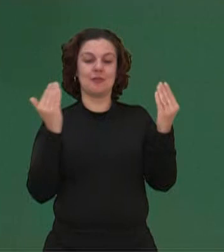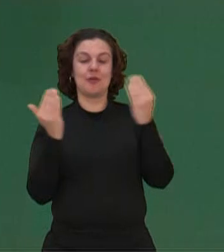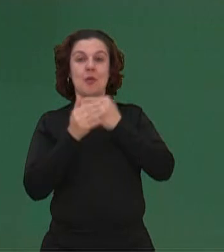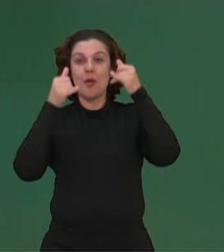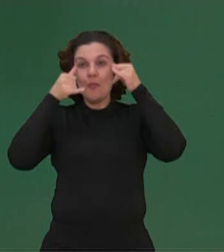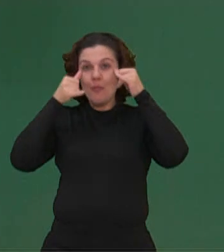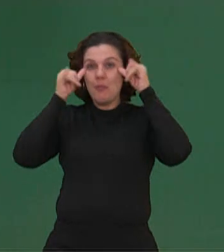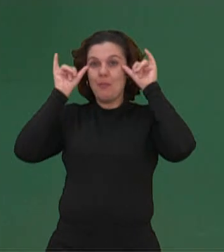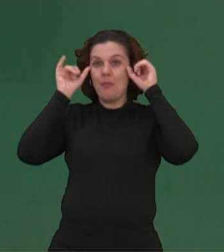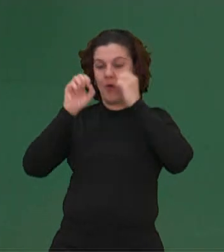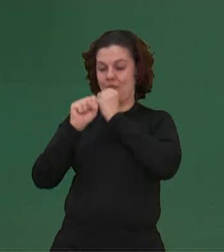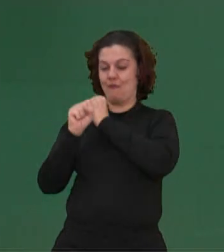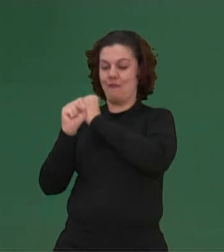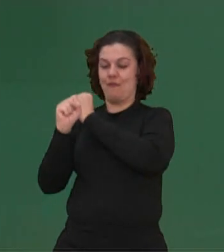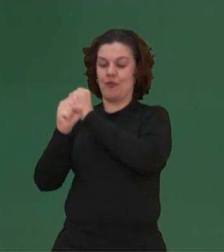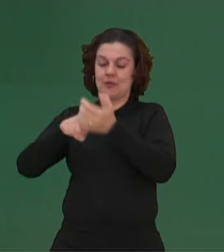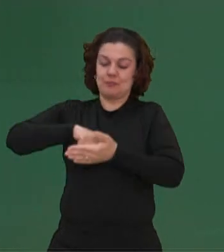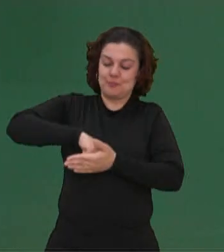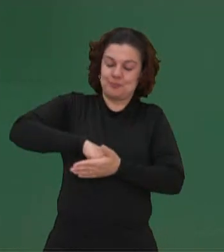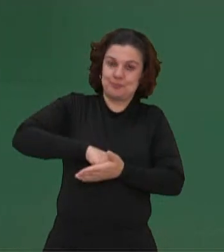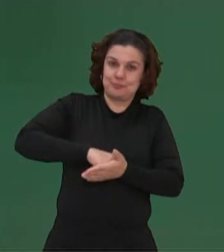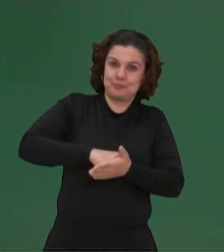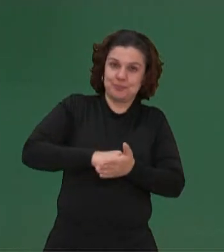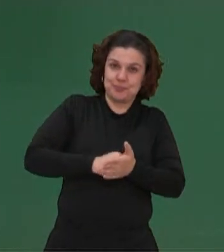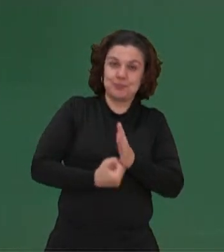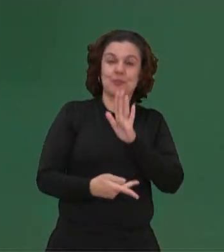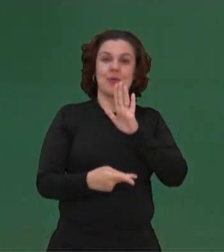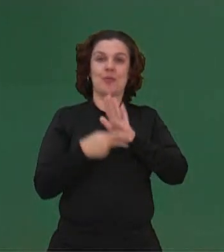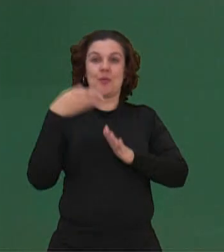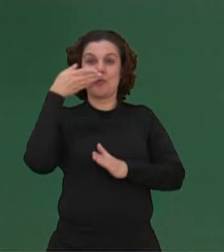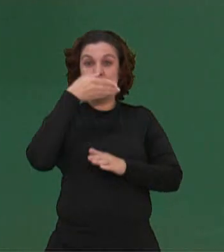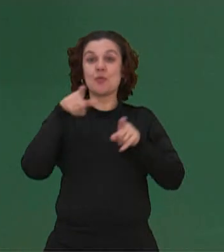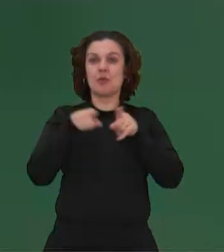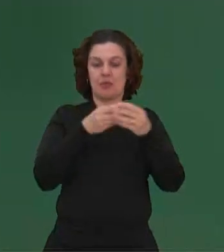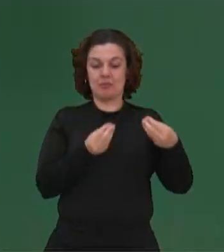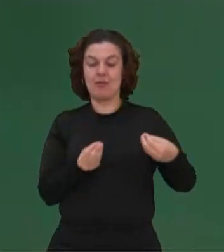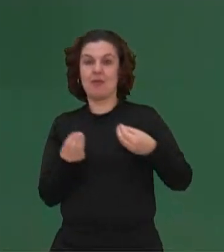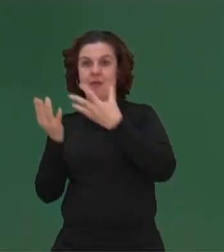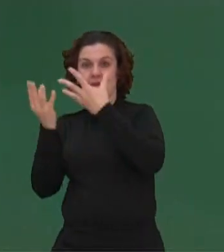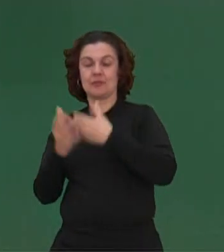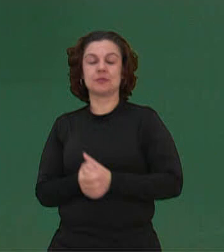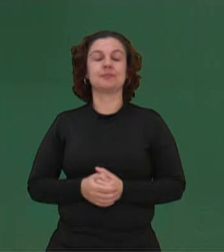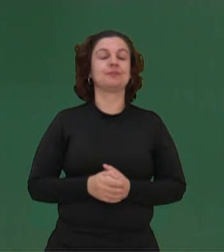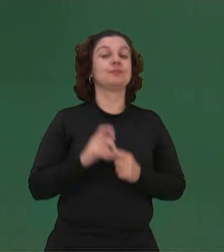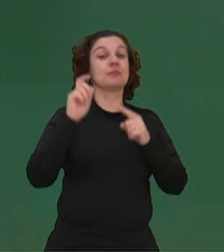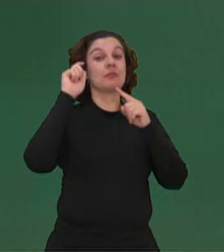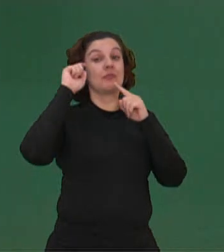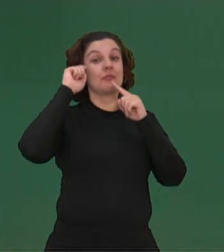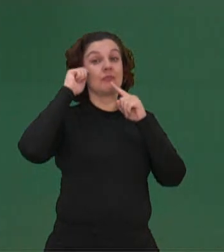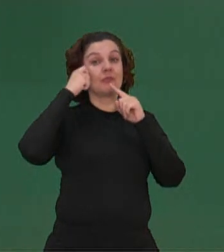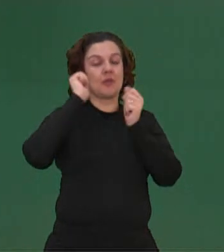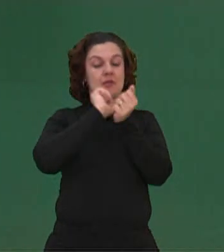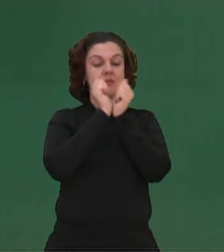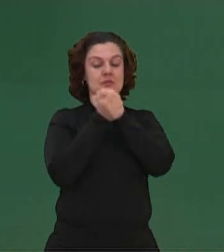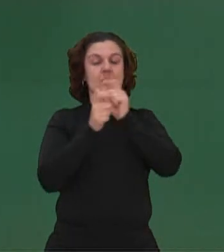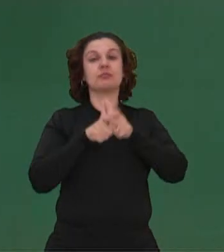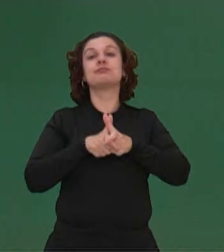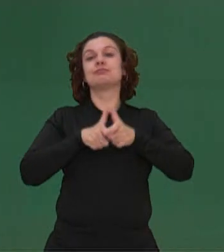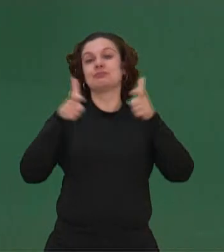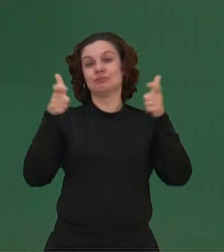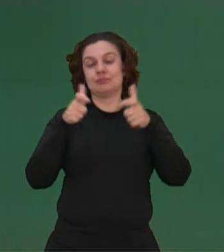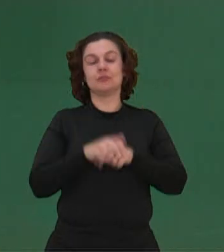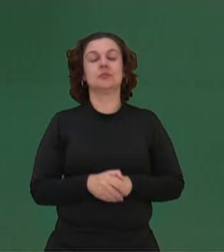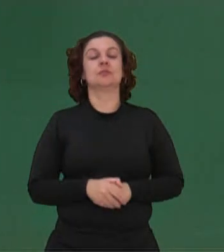bois como força motriz, como meio de transporte também. Escravos eram o maior número.